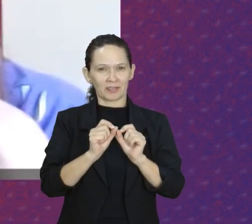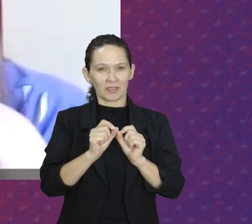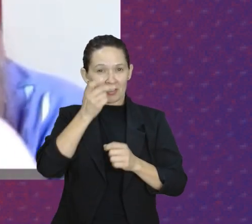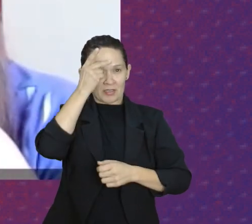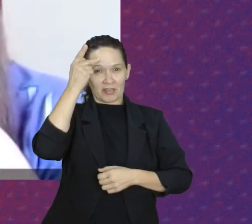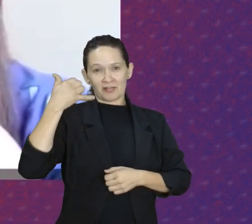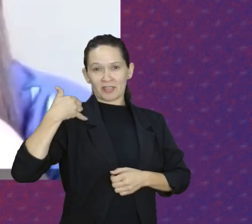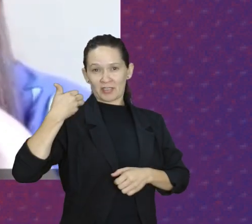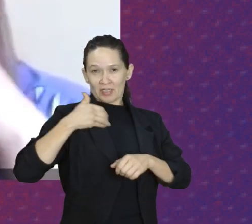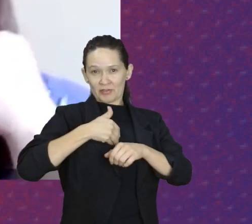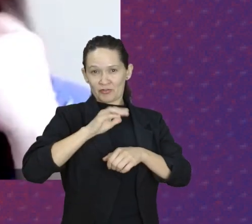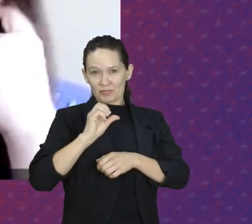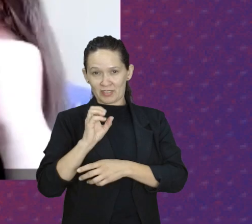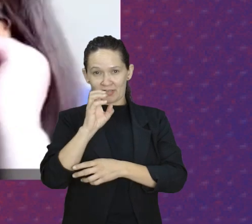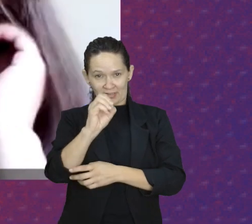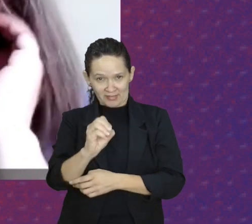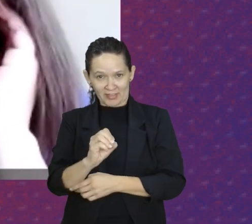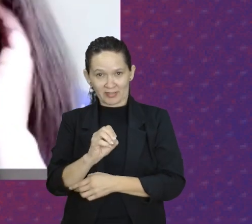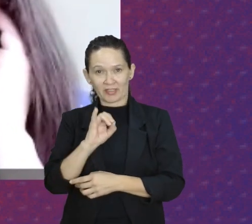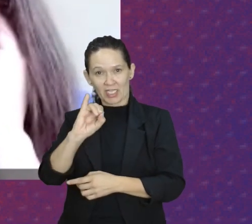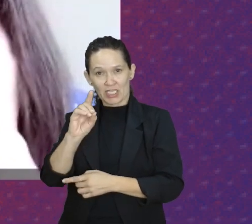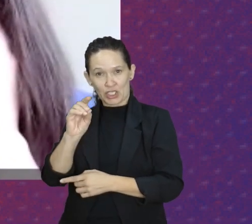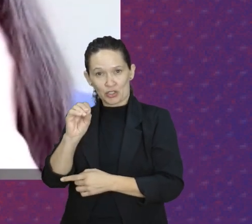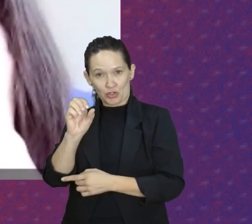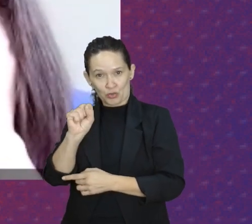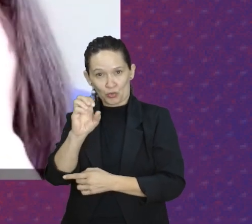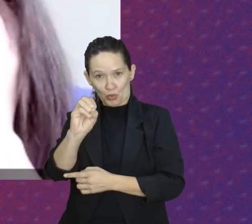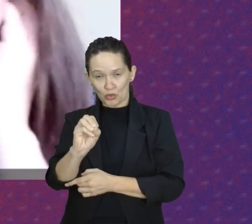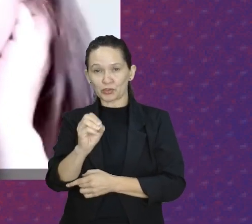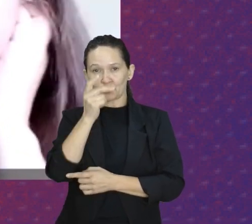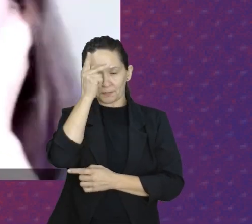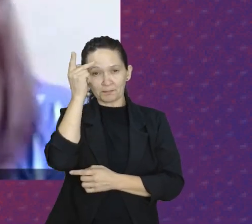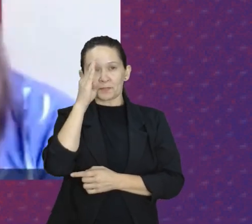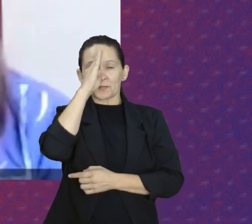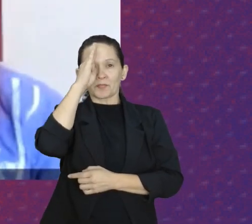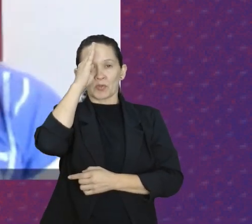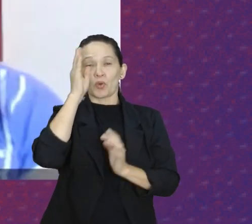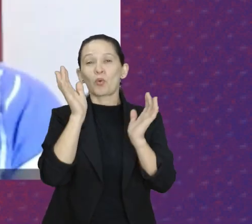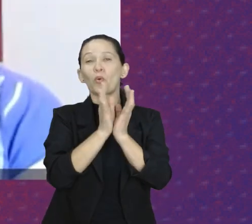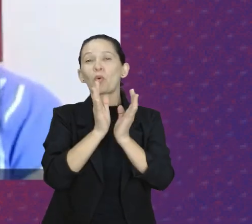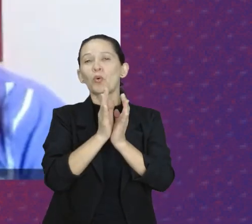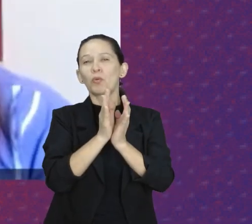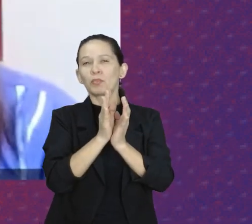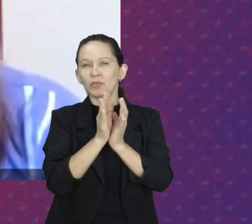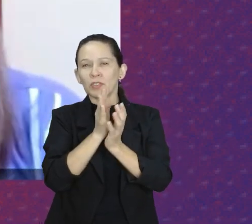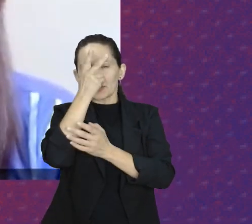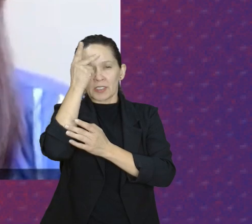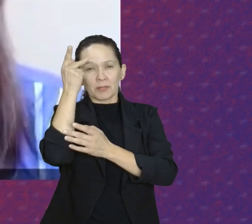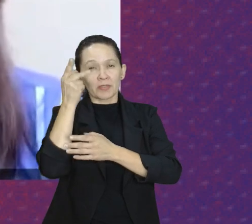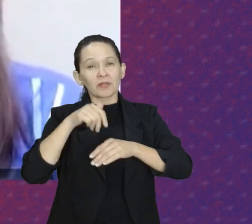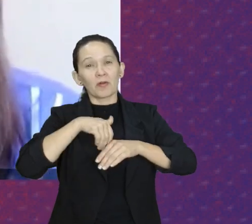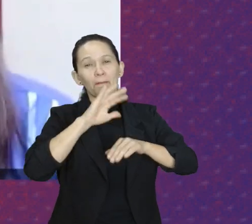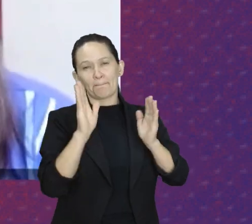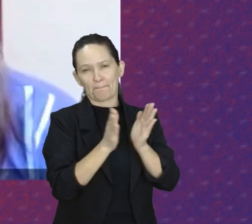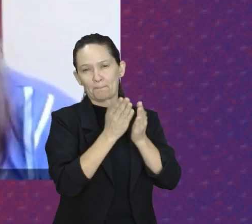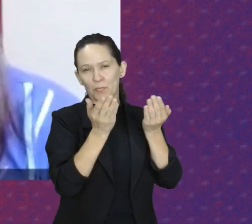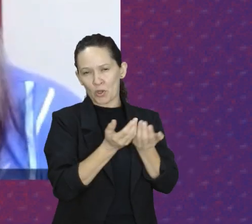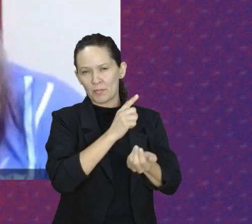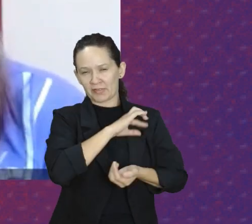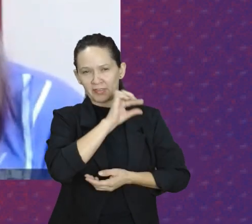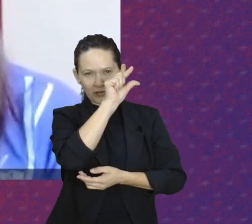idosos, as pessoas idosas no Brasil, principalmente nas camadas de renda mais baixa da população, elas cumprem